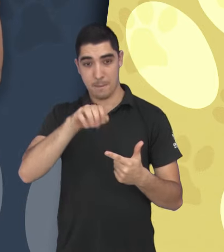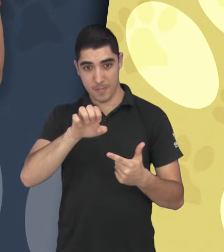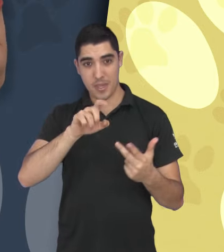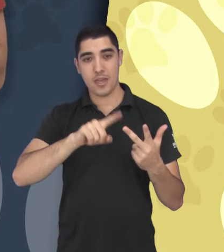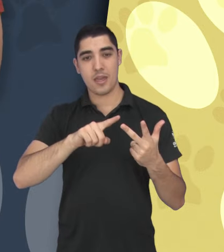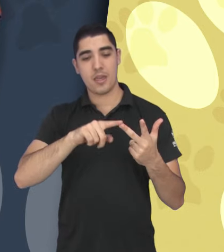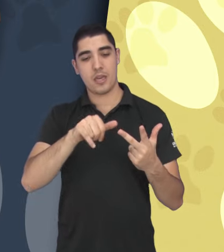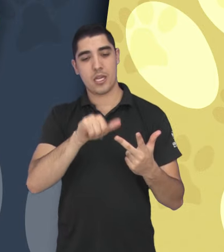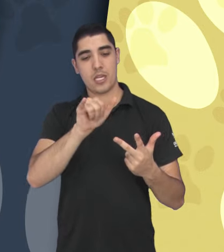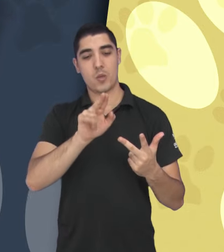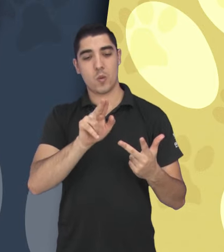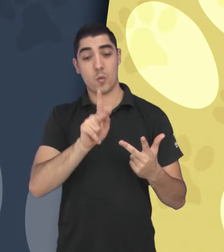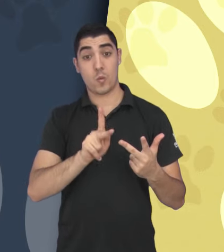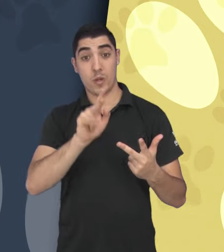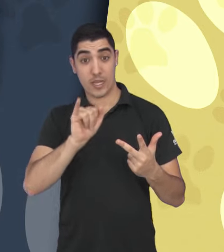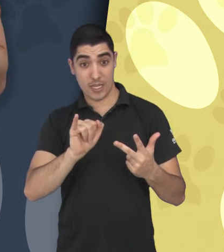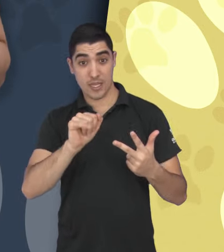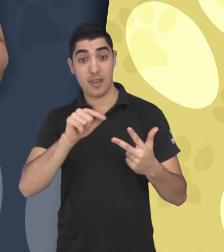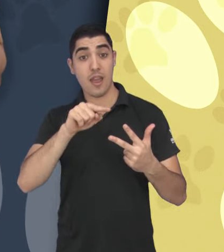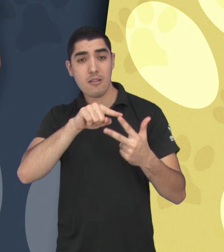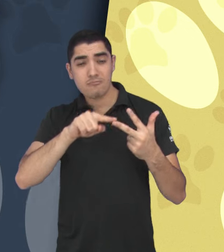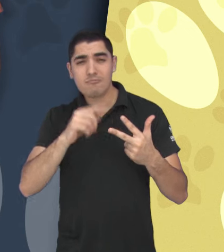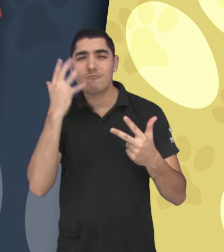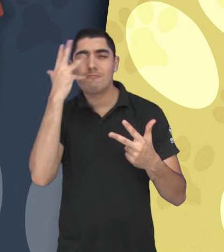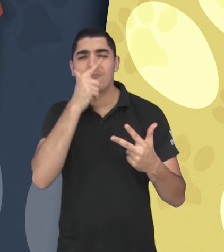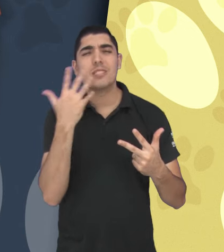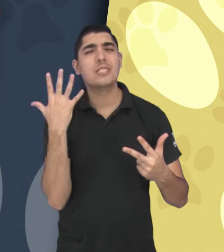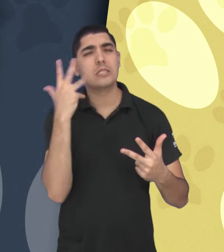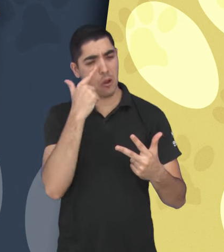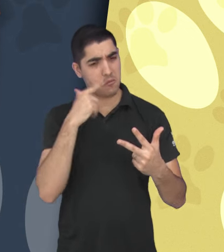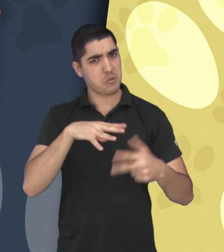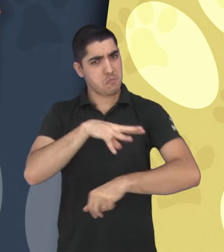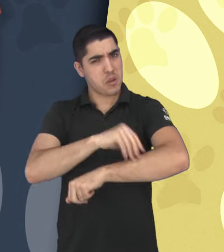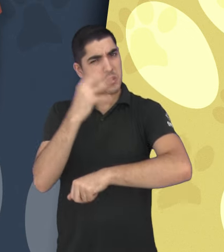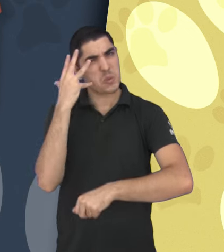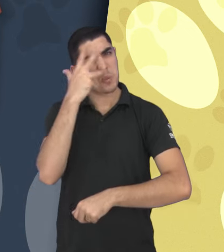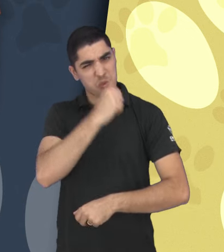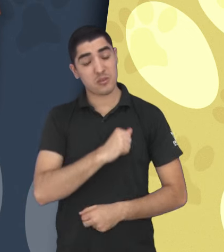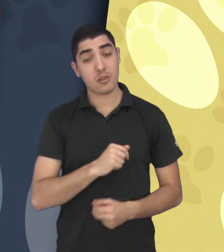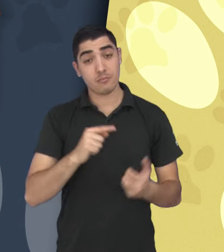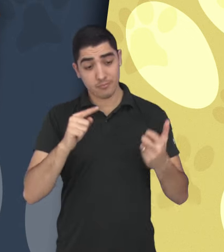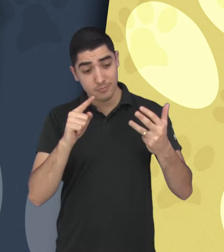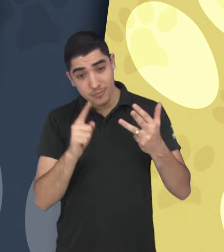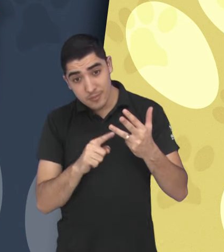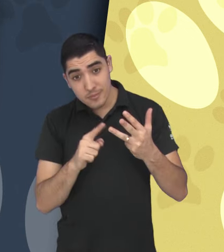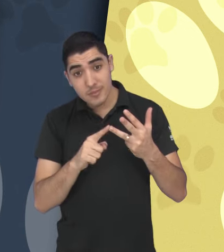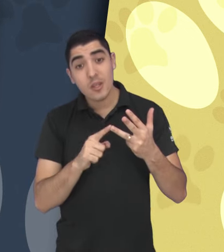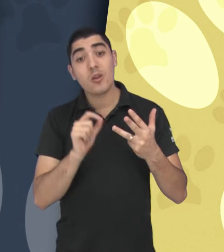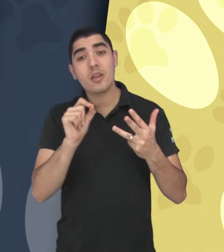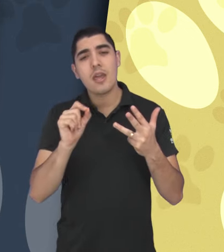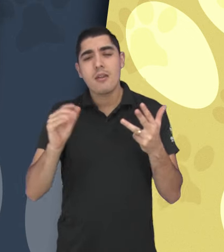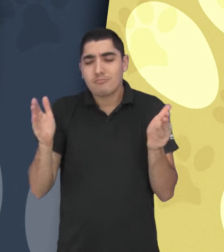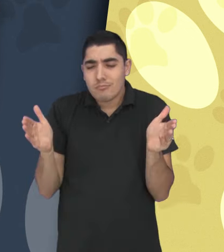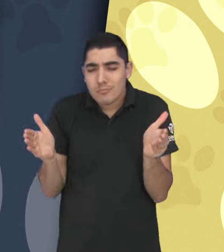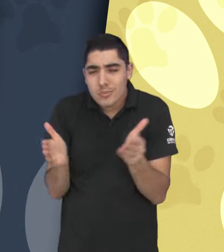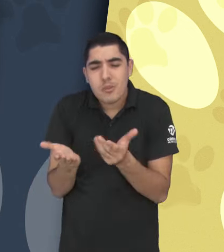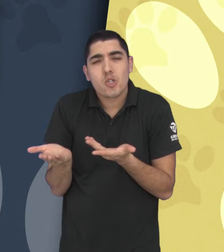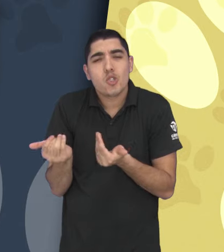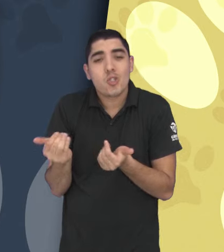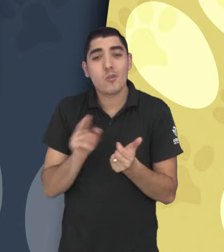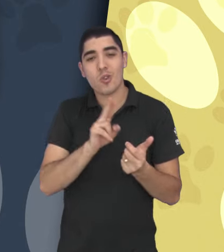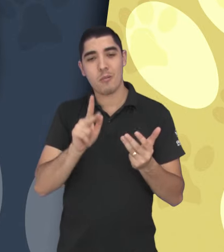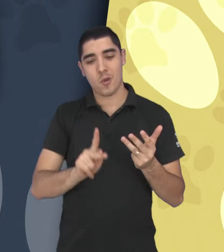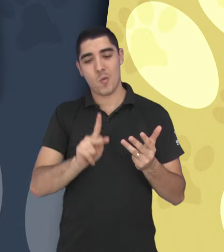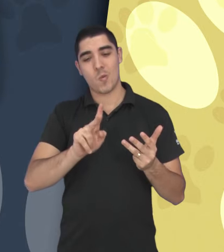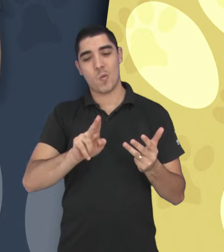o Yuki são estes vira-latas lindos. Olha só as cores dos pelos deles. E pra fechar, a caçulinha da casa,